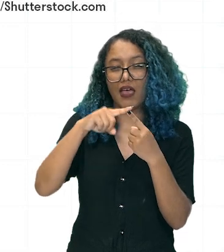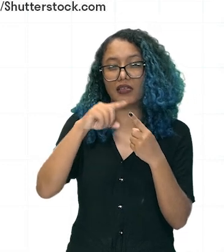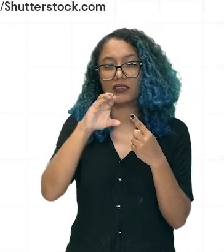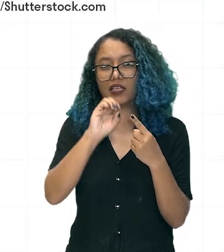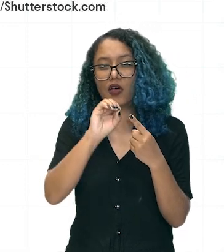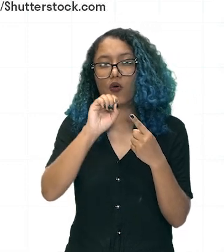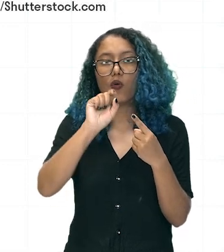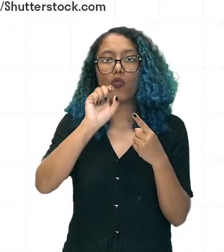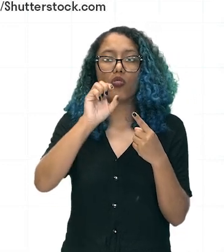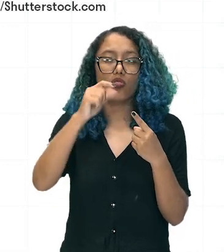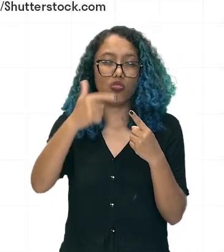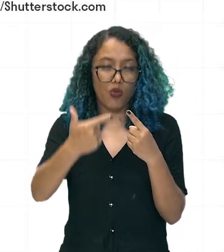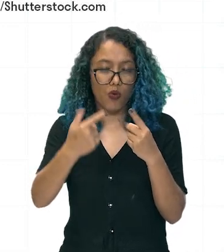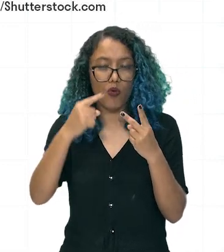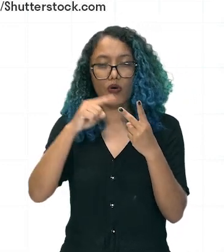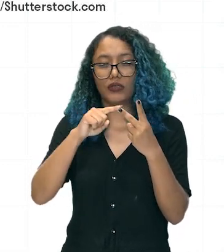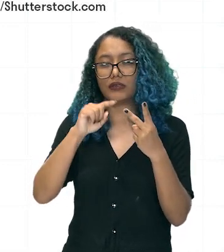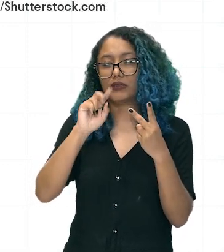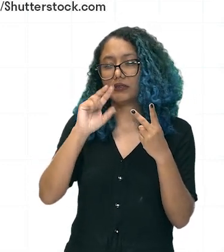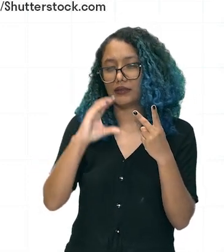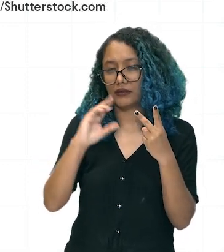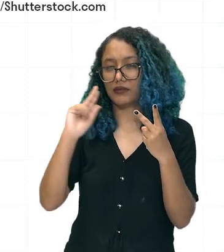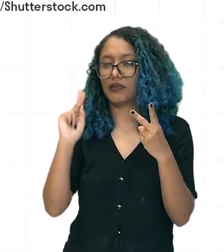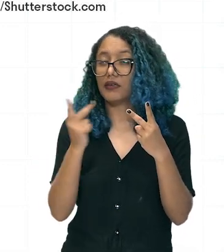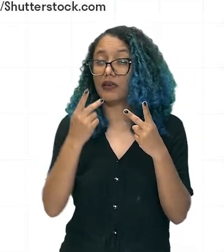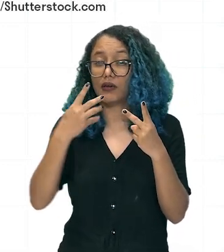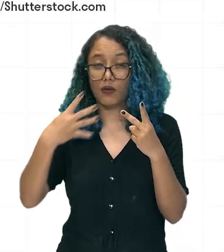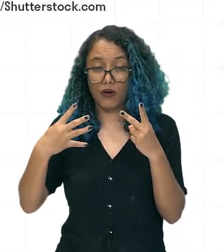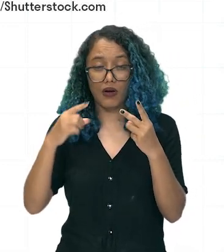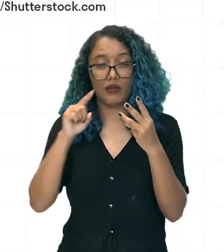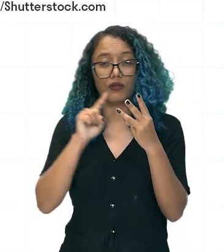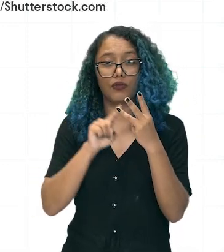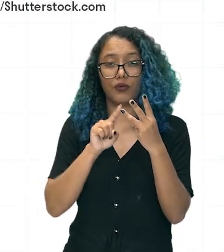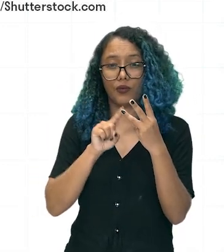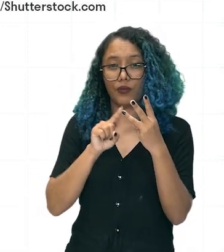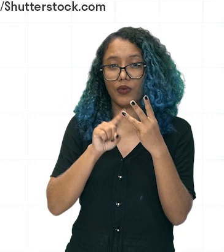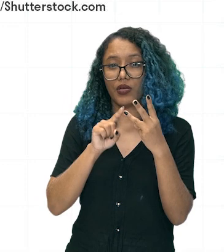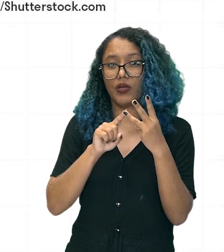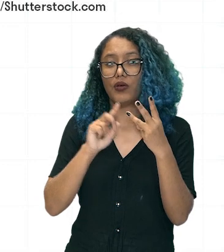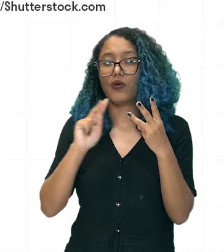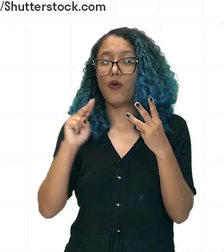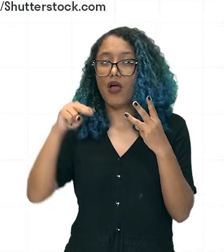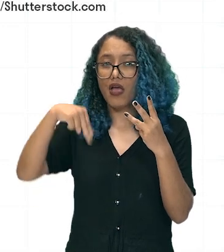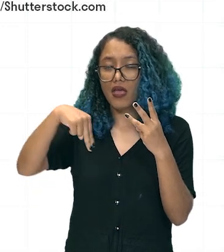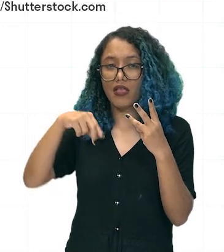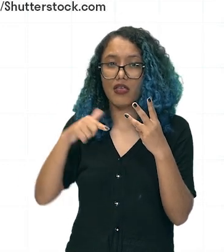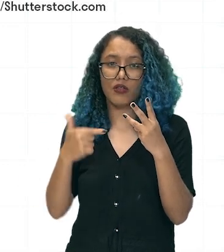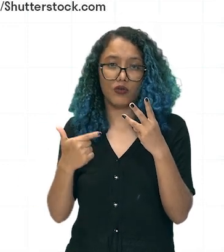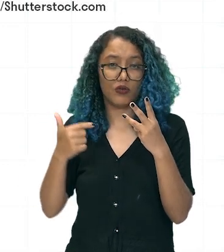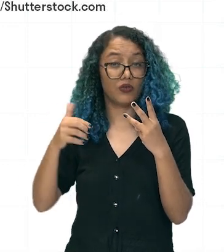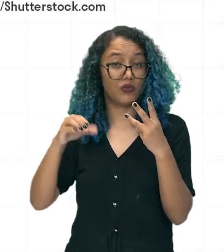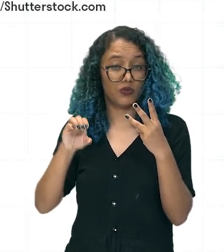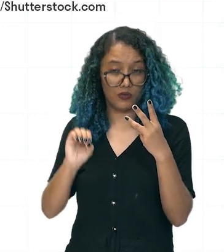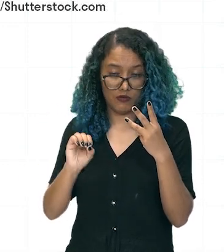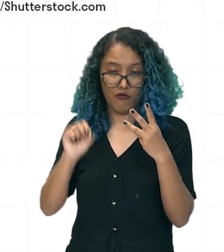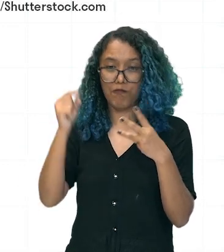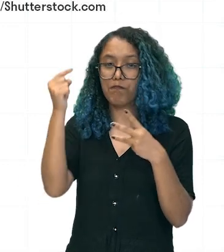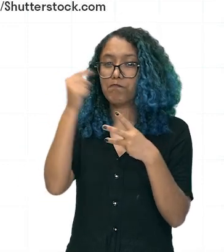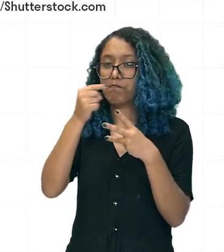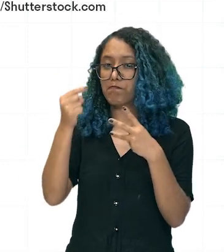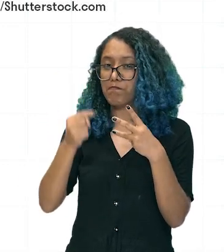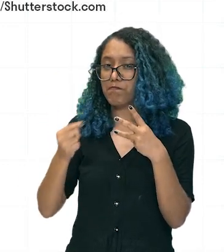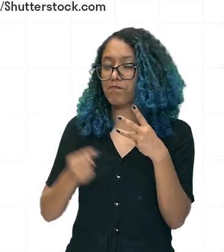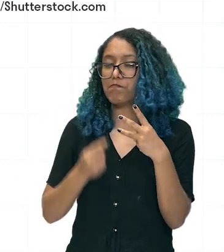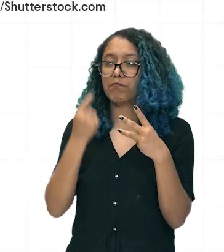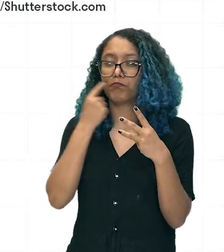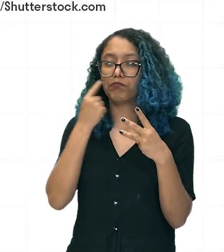é o dióxido de carbono, o CH4, que é o metano, e o N2O aí que vocês estão vendo, né?